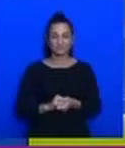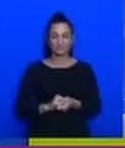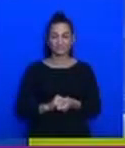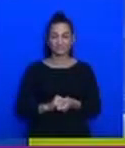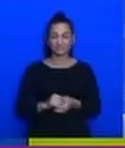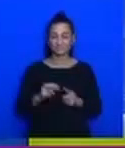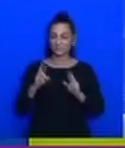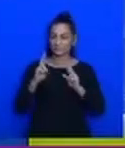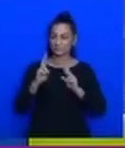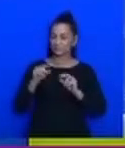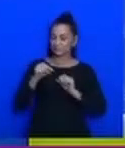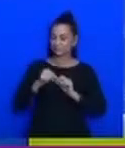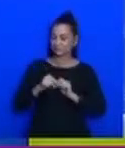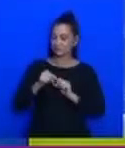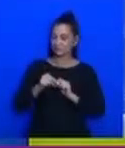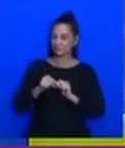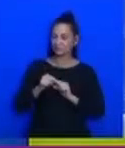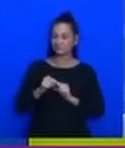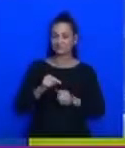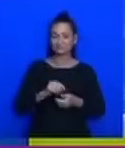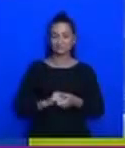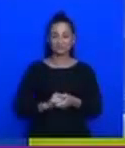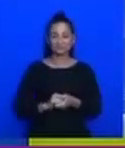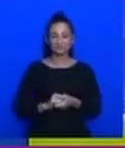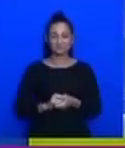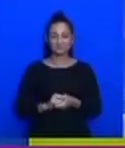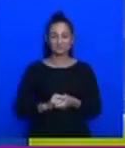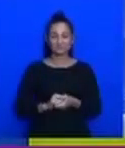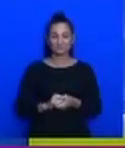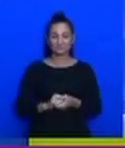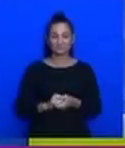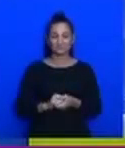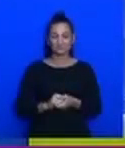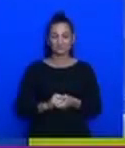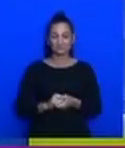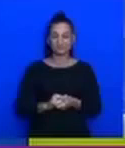Eu tô aqui na torcida por você, hein? Número a número.